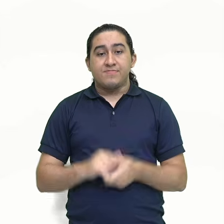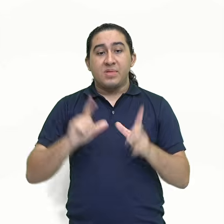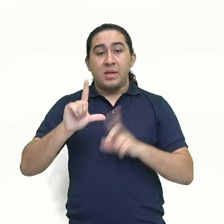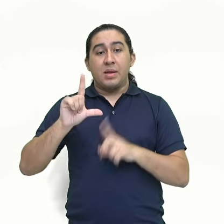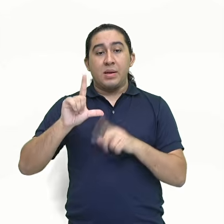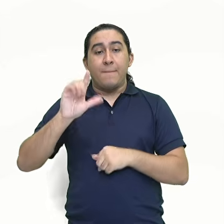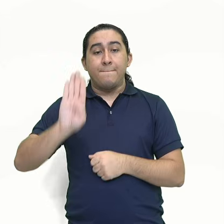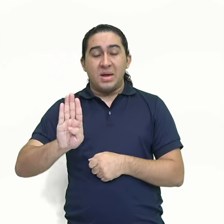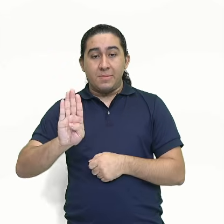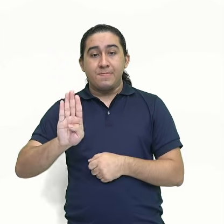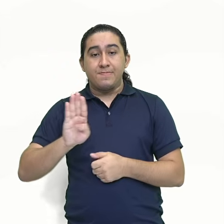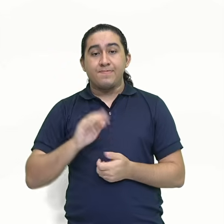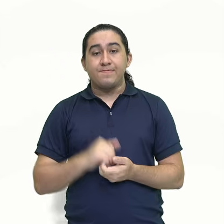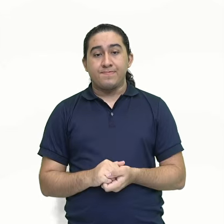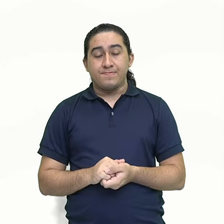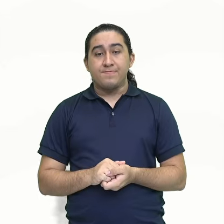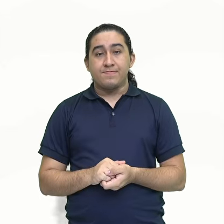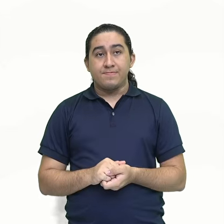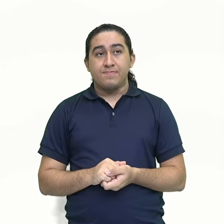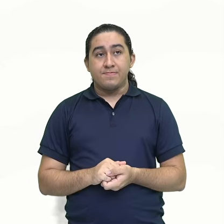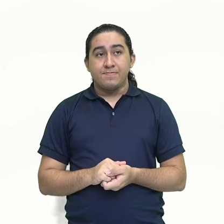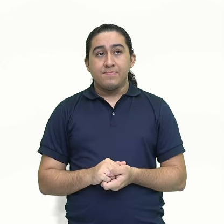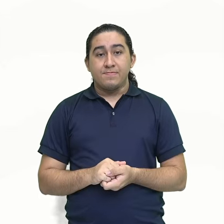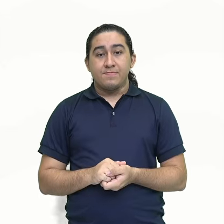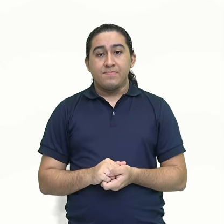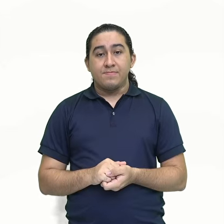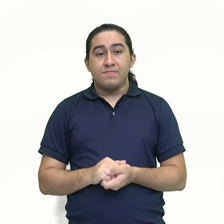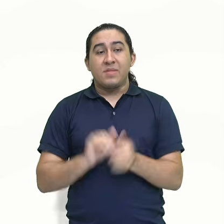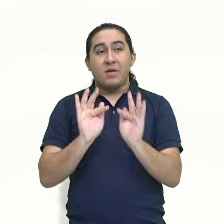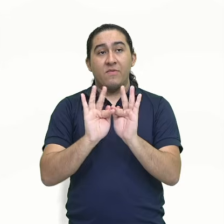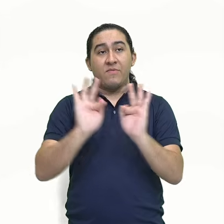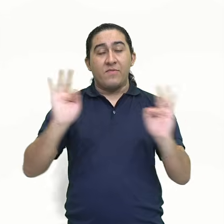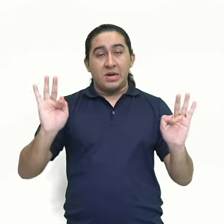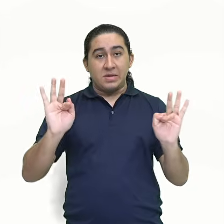B. Pau que nasce torto, morre torto.